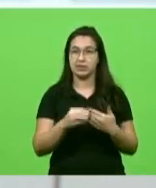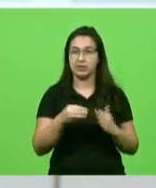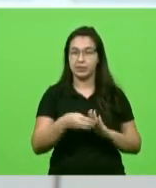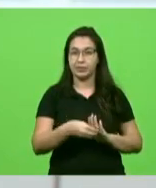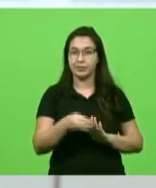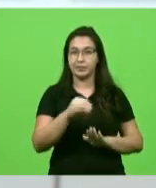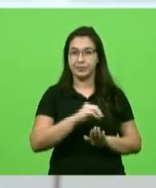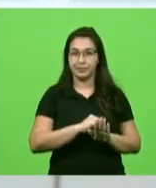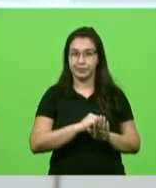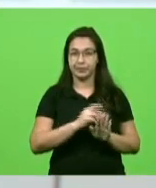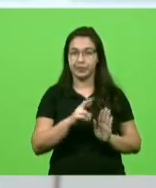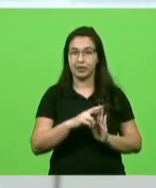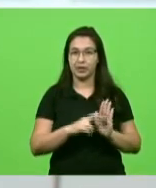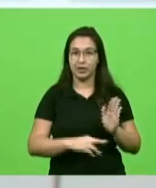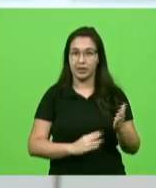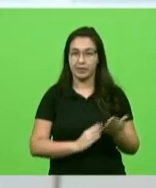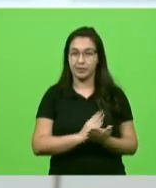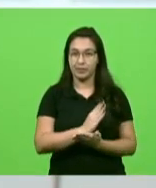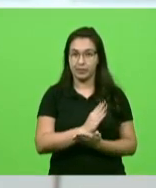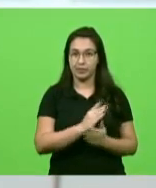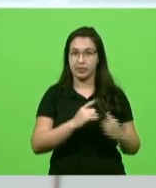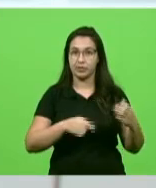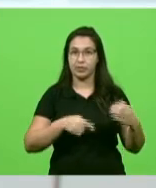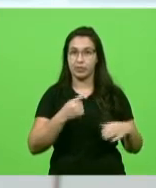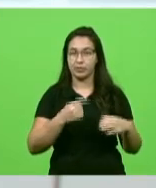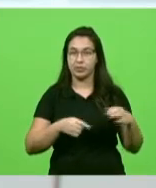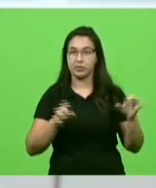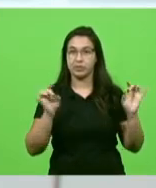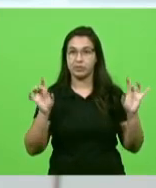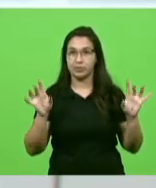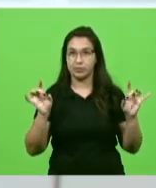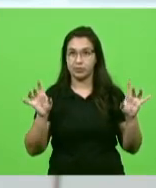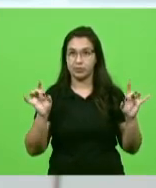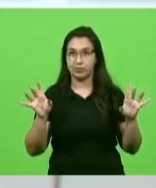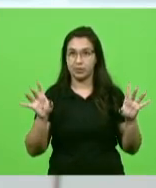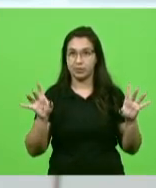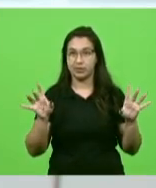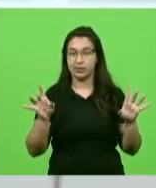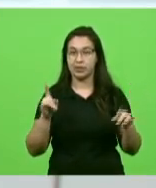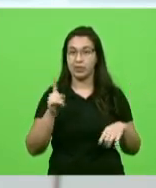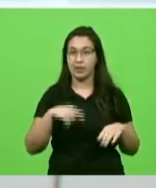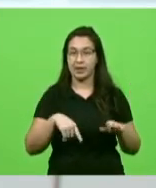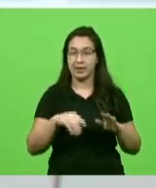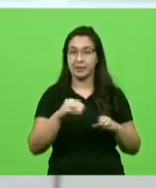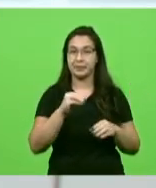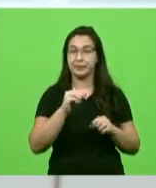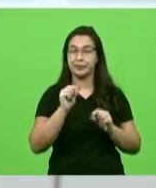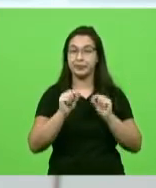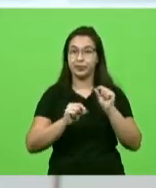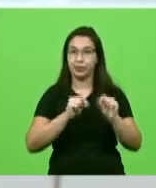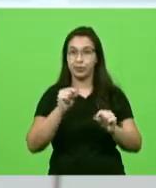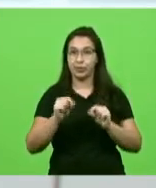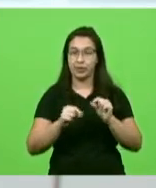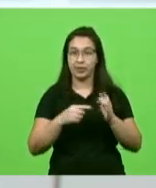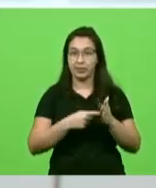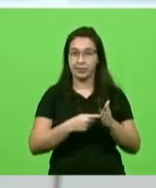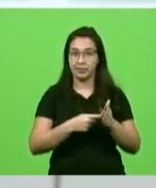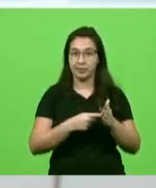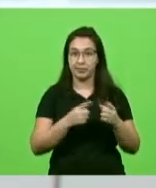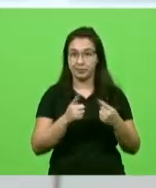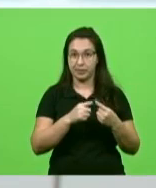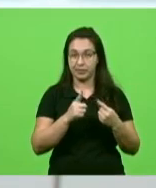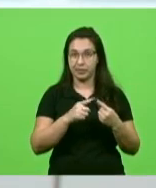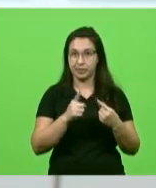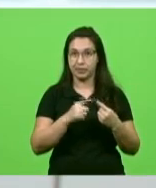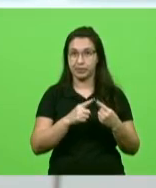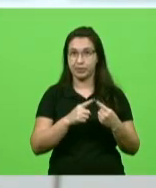relatório aprovado pela comissão especial consiste em primeira infração